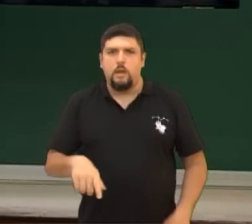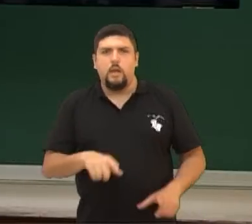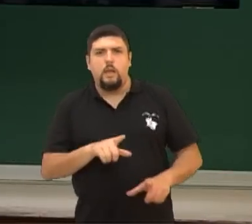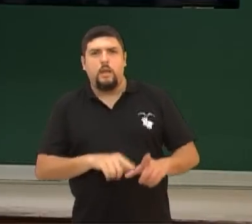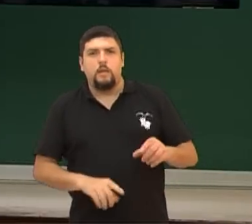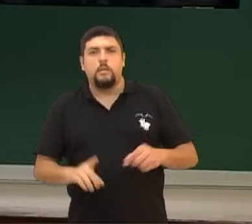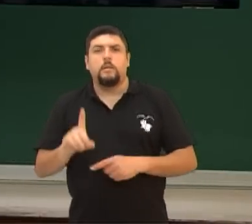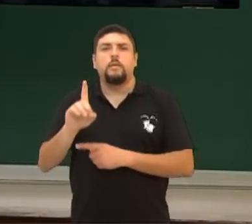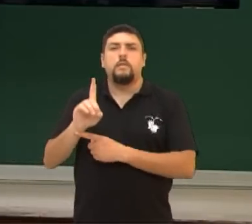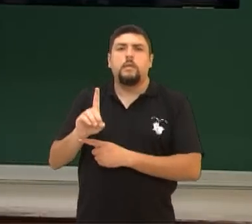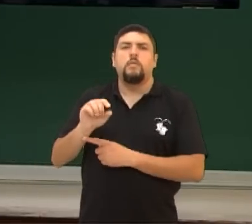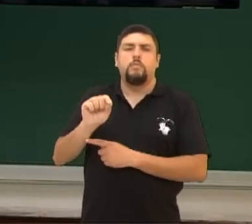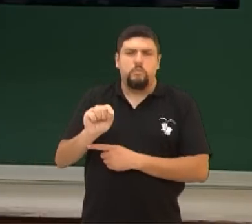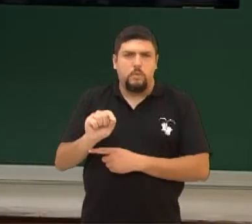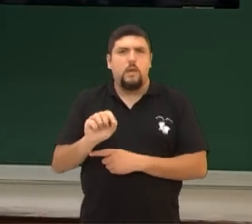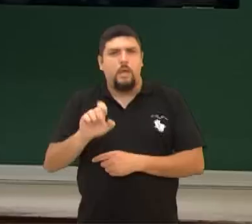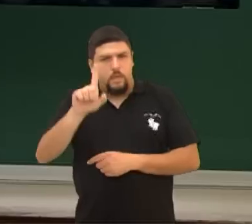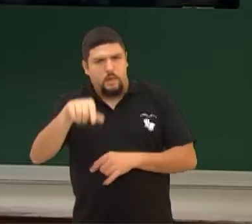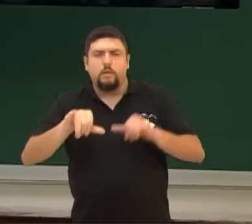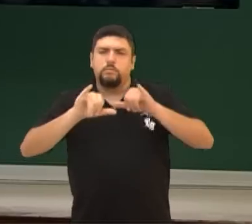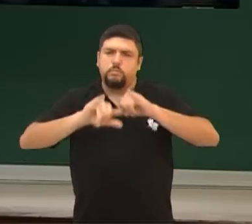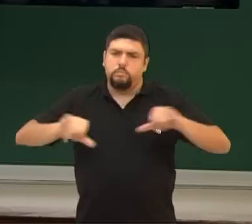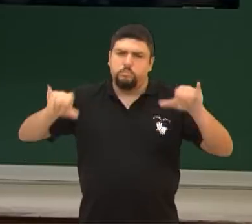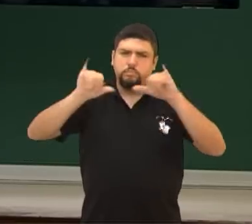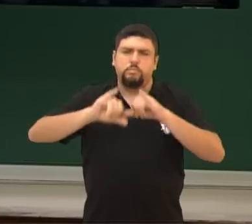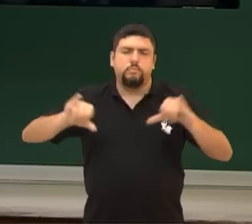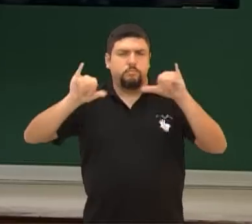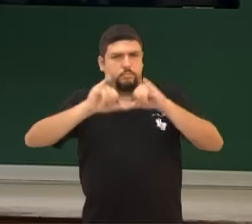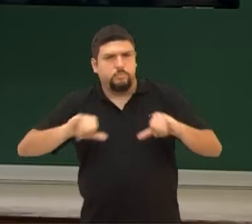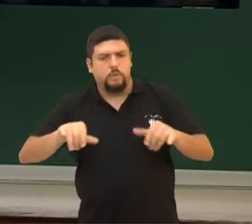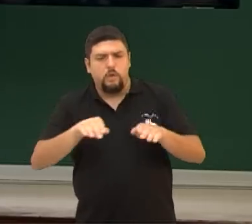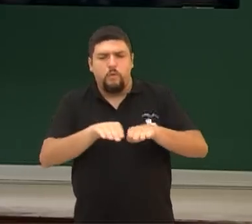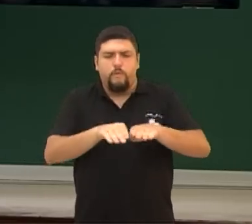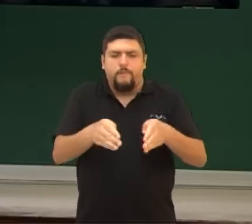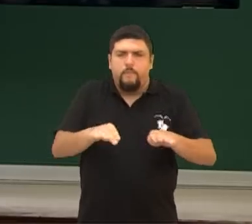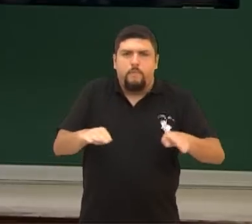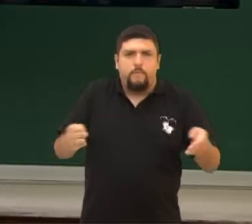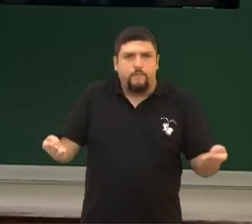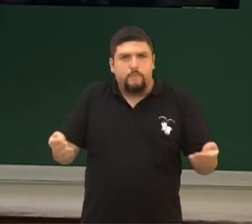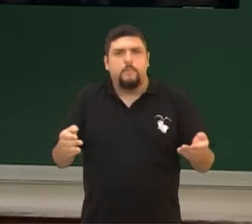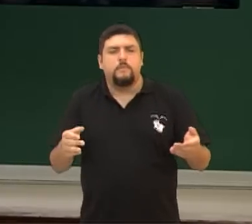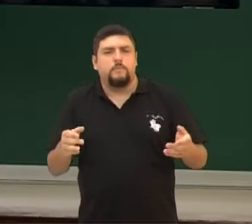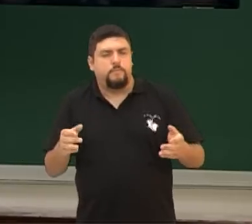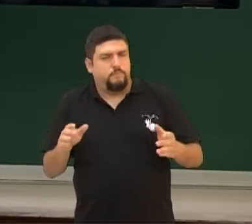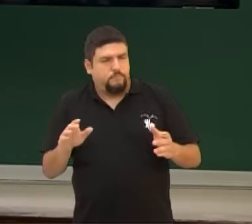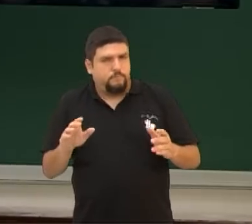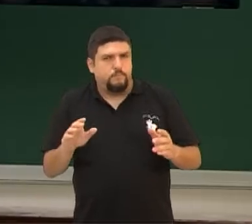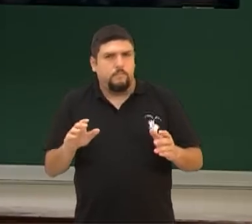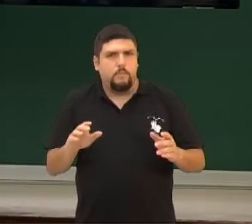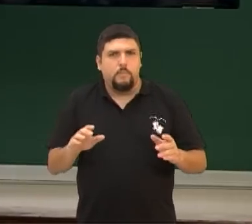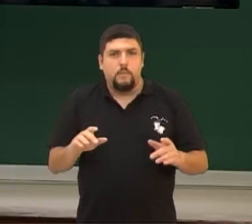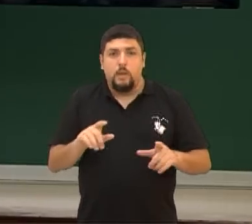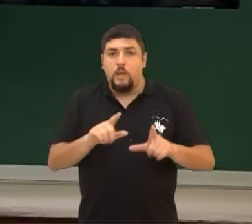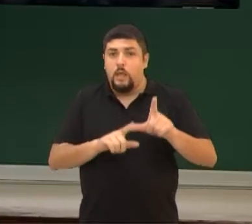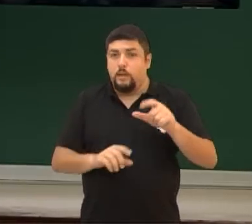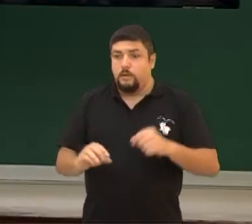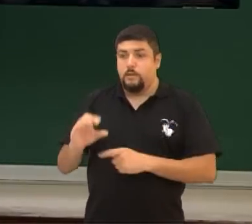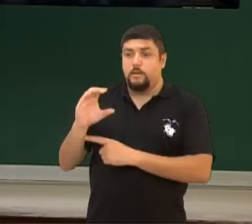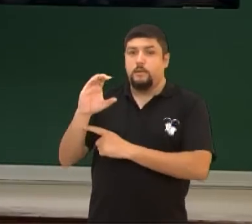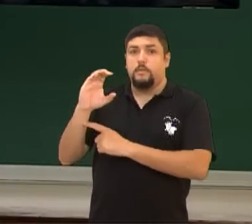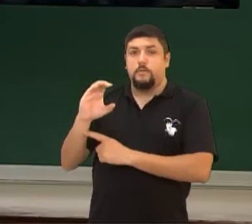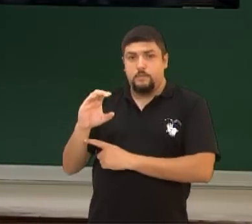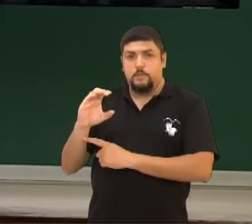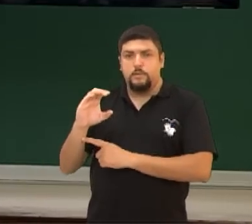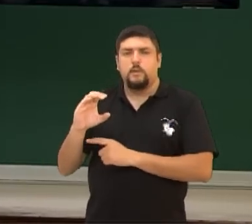com anúncios, com publicidade, com folder, com cartazes. A letra C,